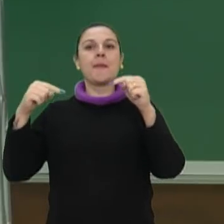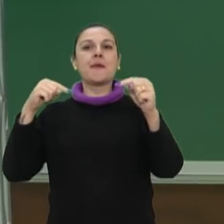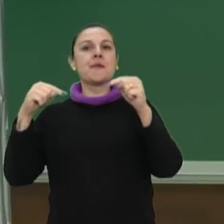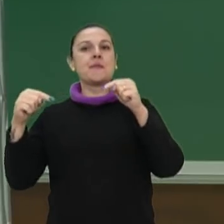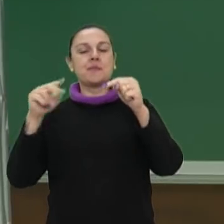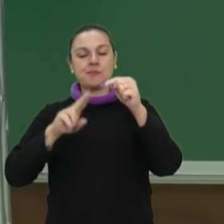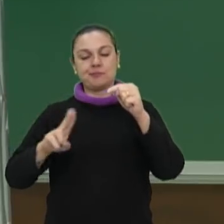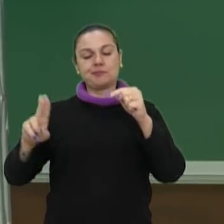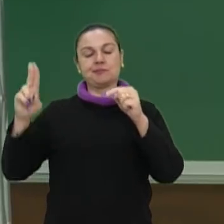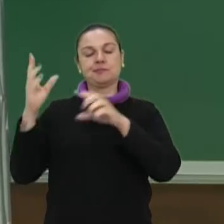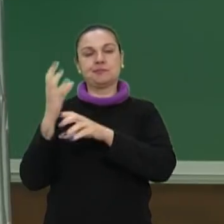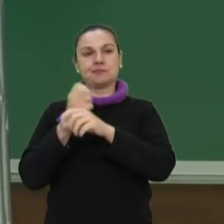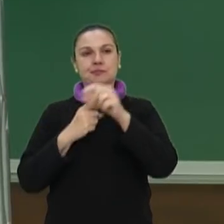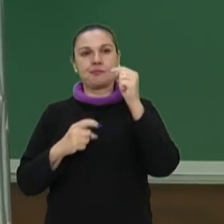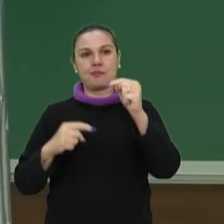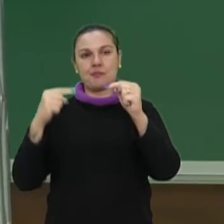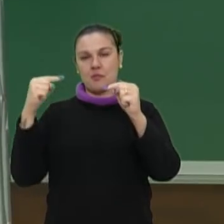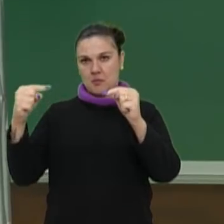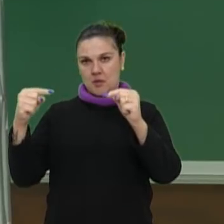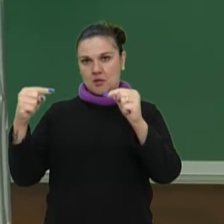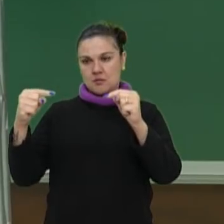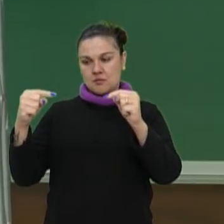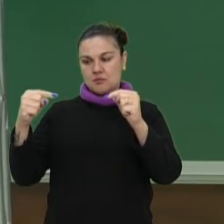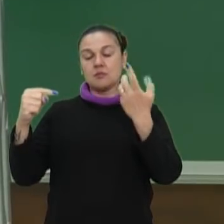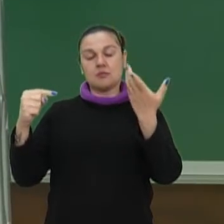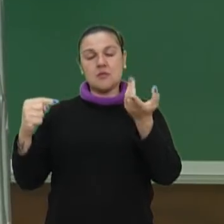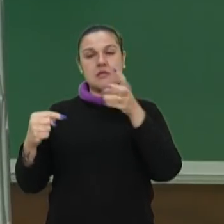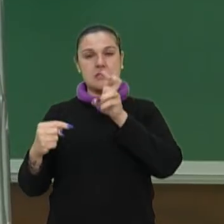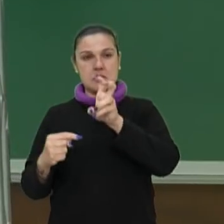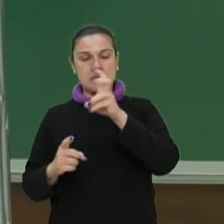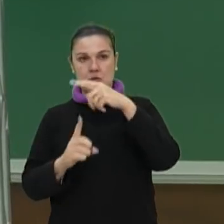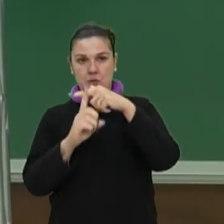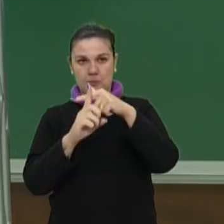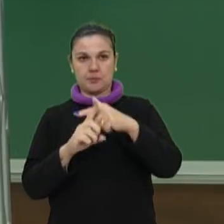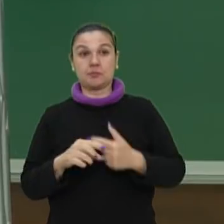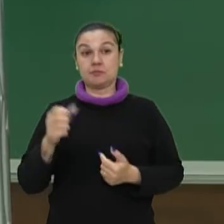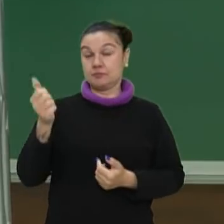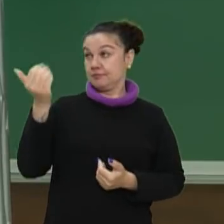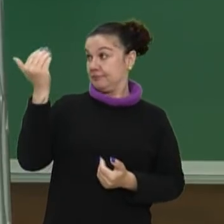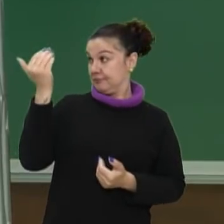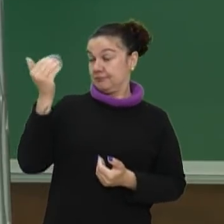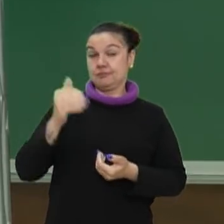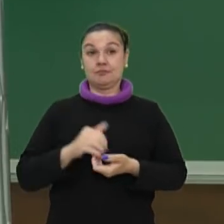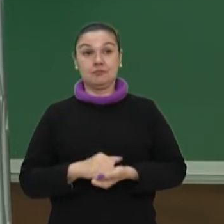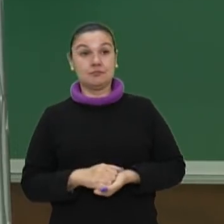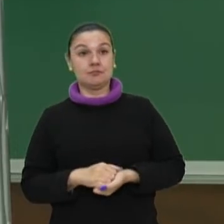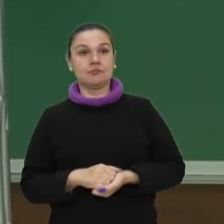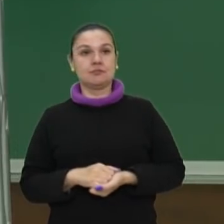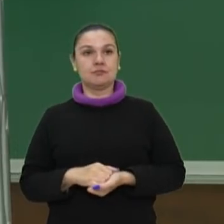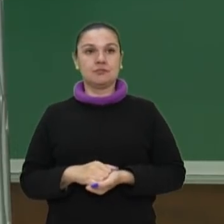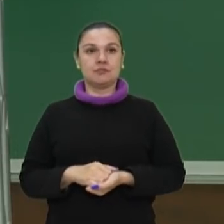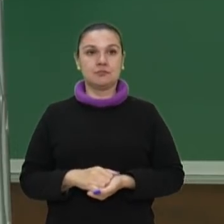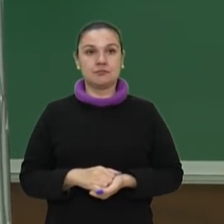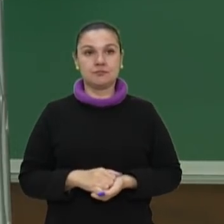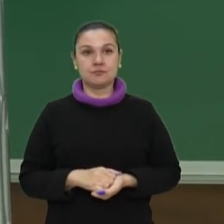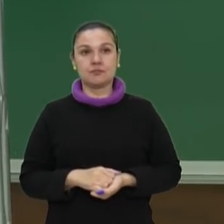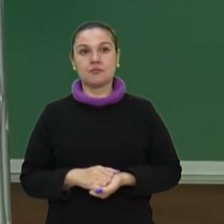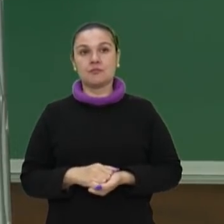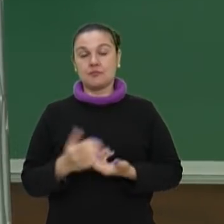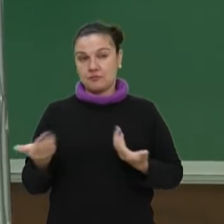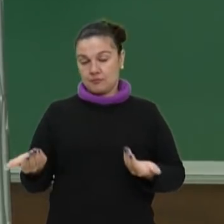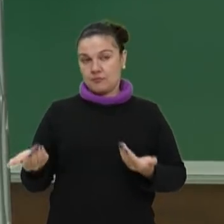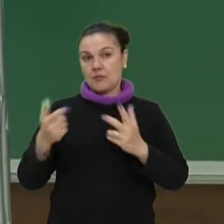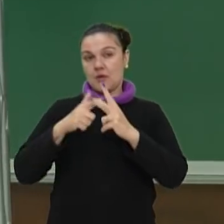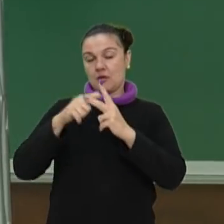né, calcular isso, né? Menos 5 vai ficar 5 positivo. Tá lá, 5 positivo. A raiz quadrada de 1 é